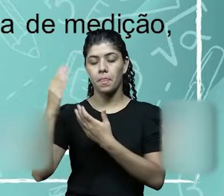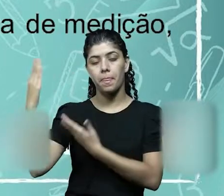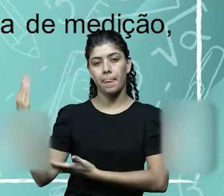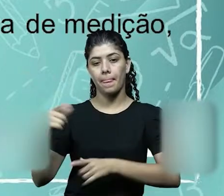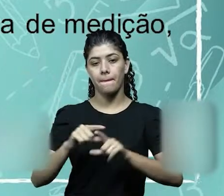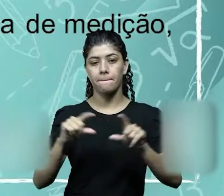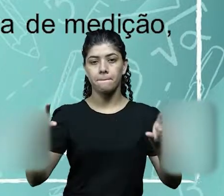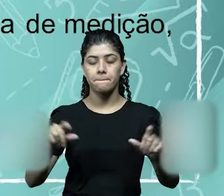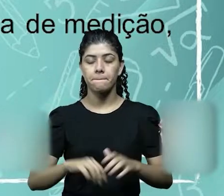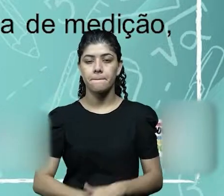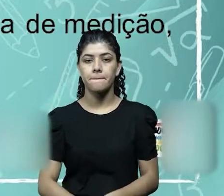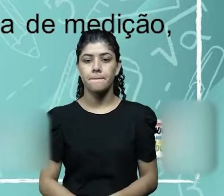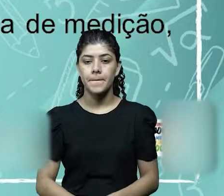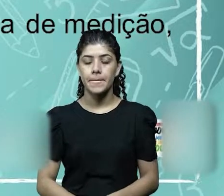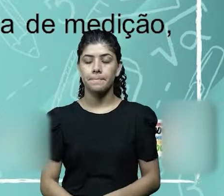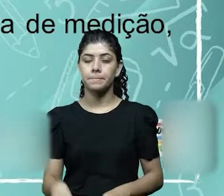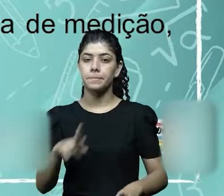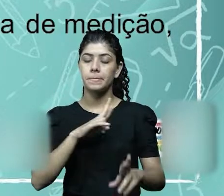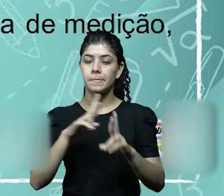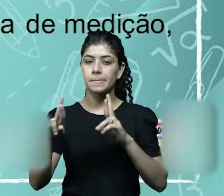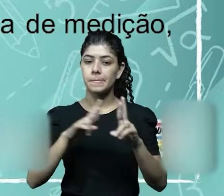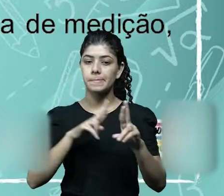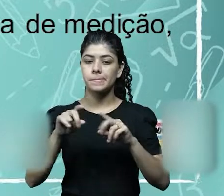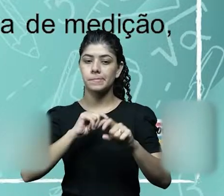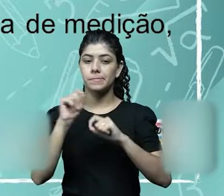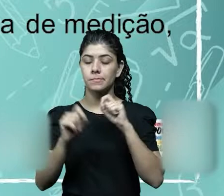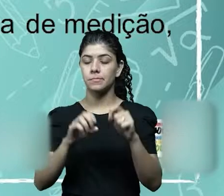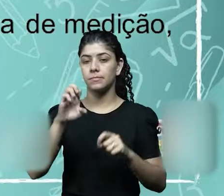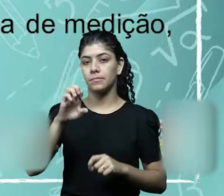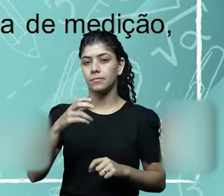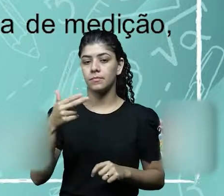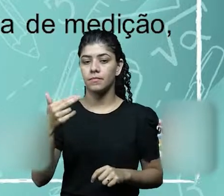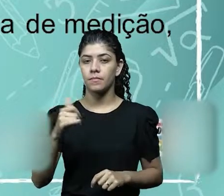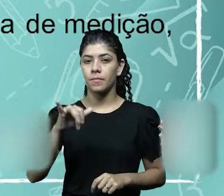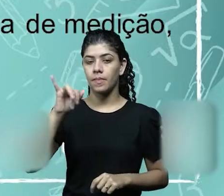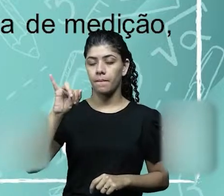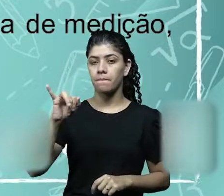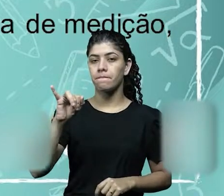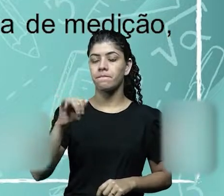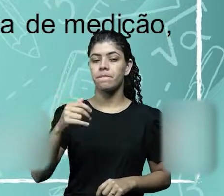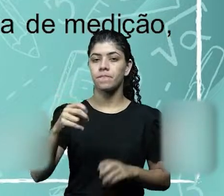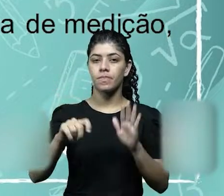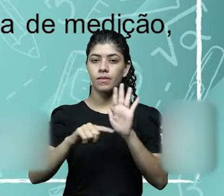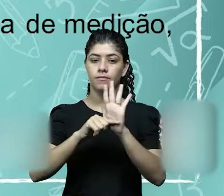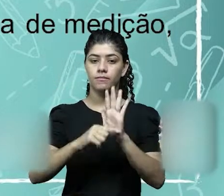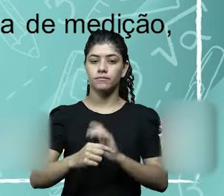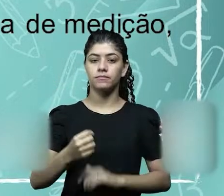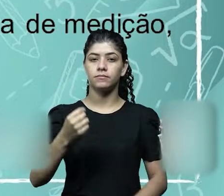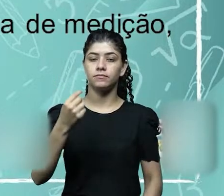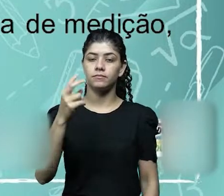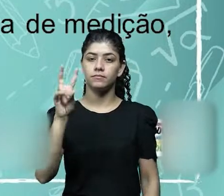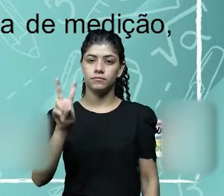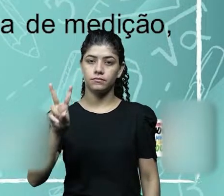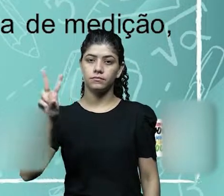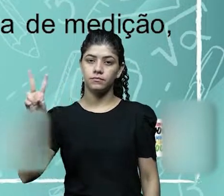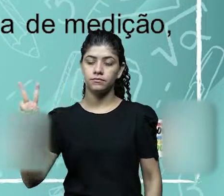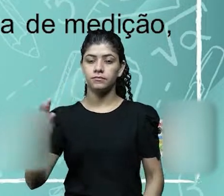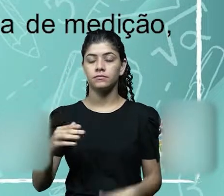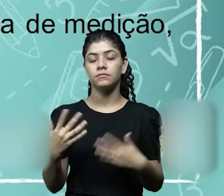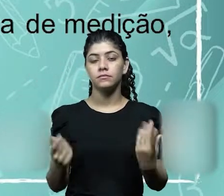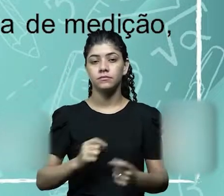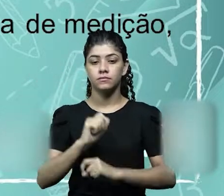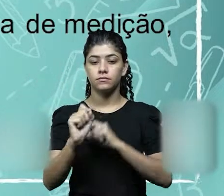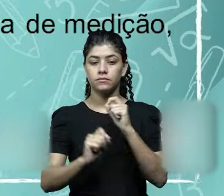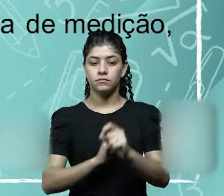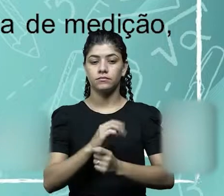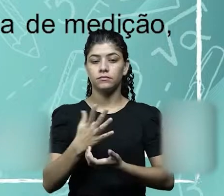equação abaixo. Esta relação, né, é igual a I menos V e V.